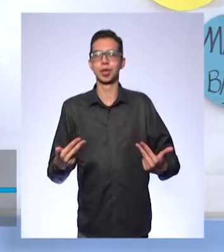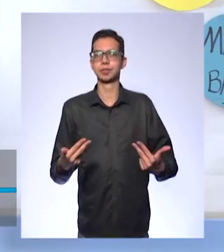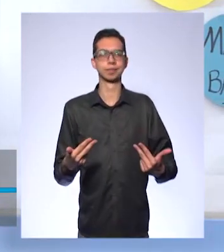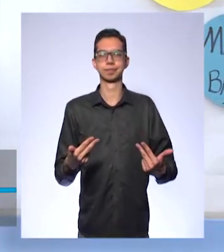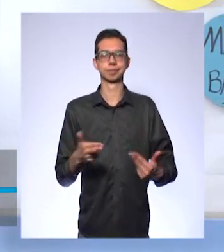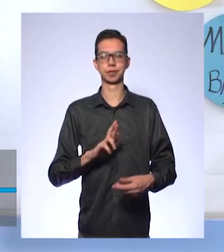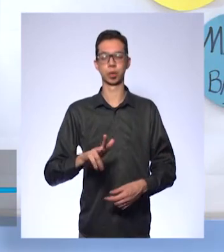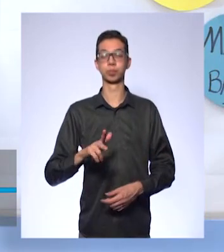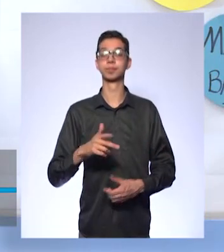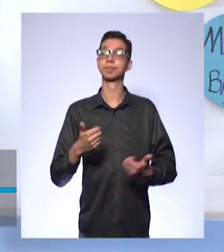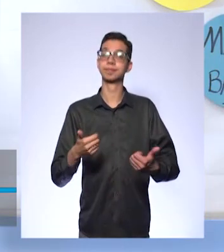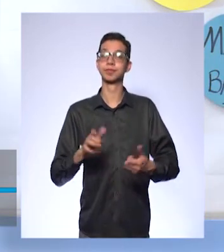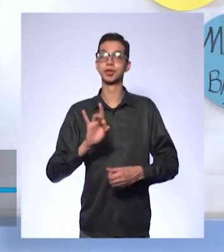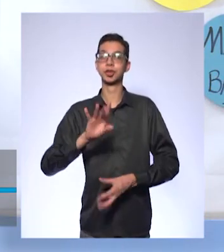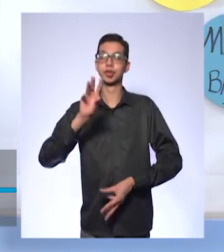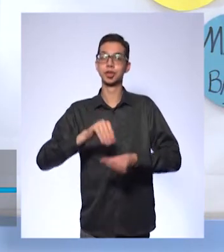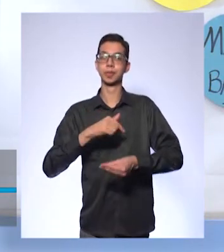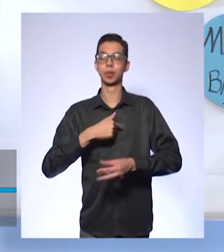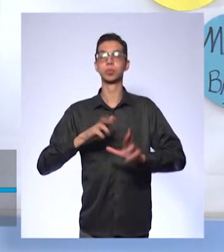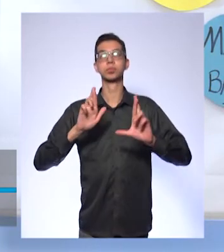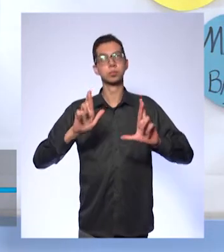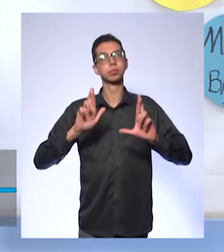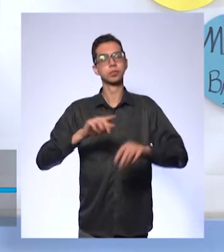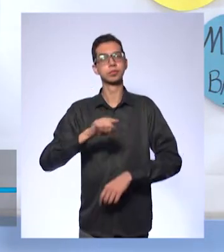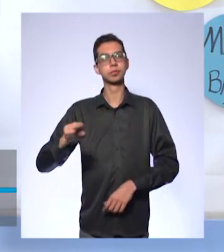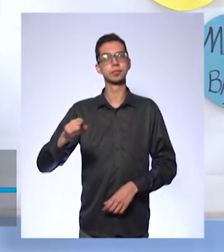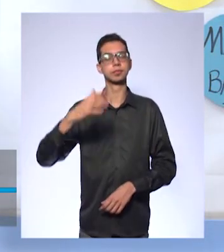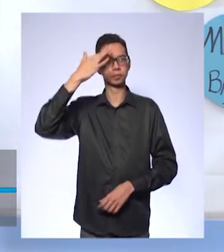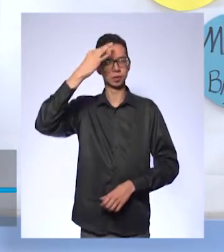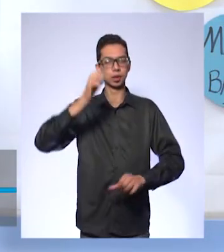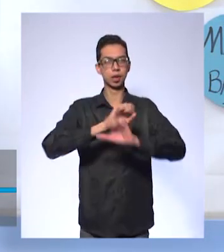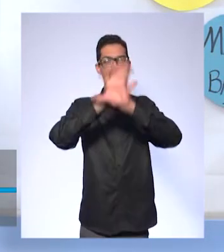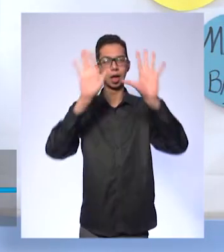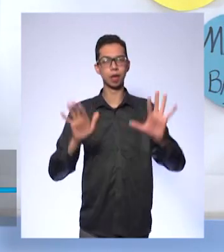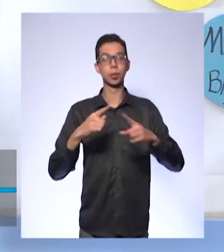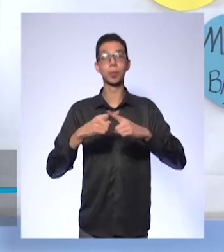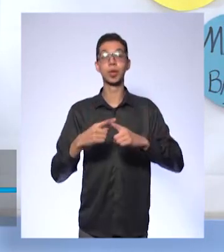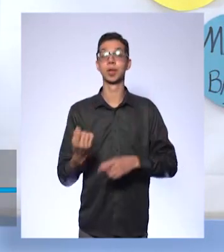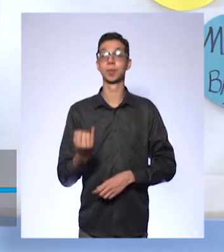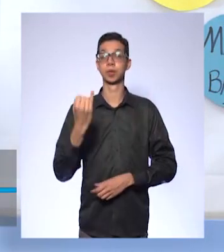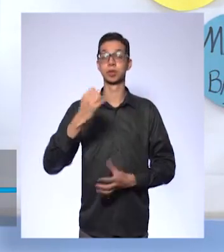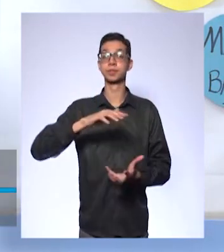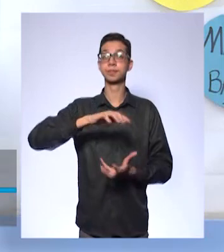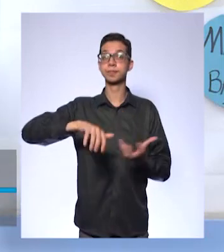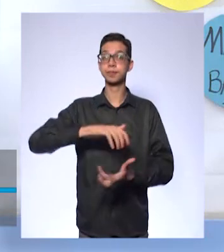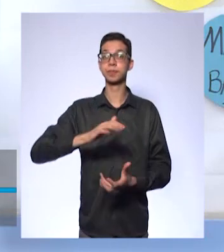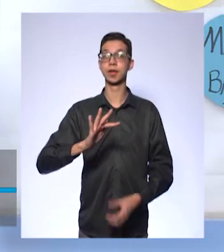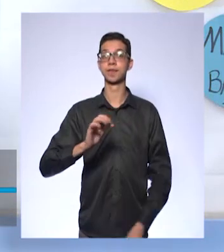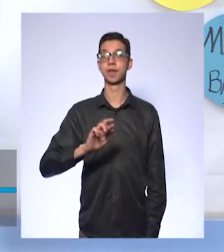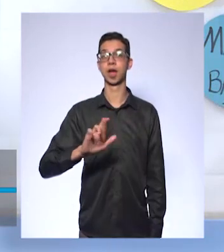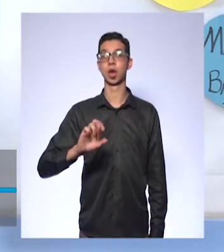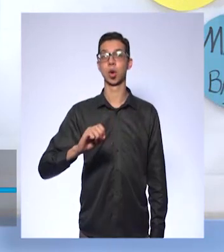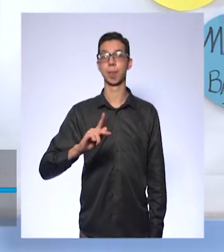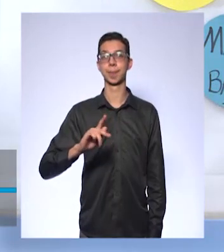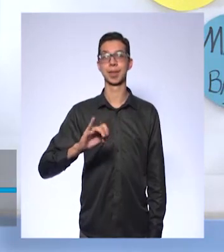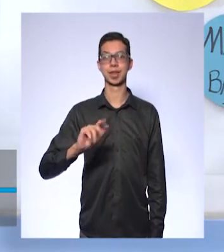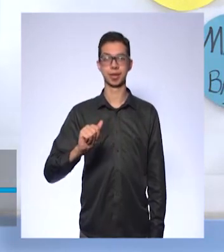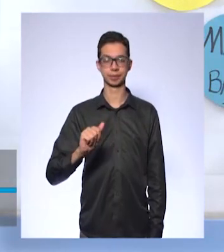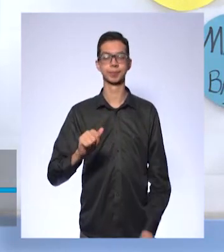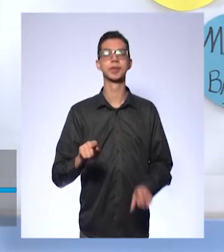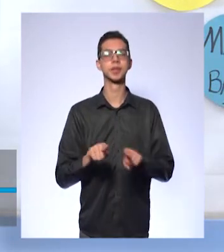tenha sido bem clara sobre esse ponto, porque é um ponto muito importante na Revolução Farroupilha. Mas houveram outras